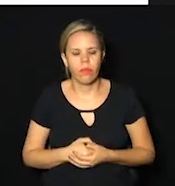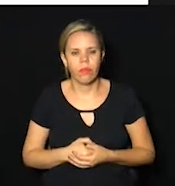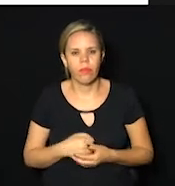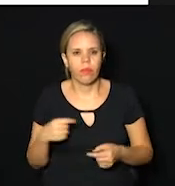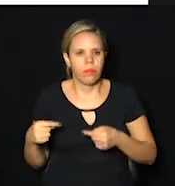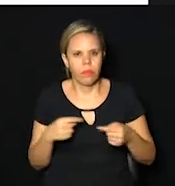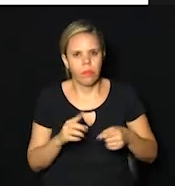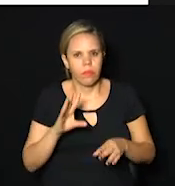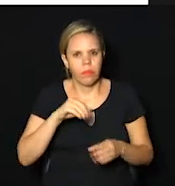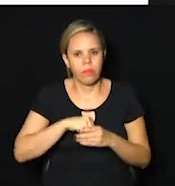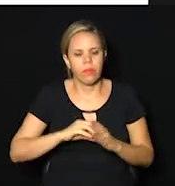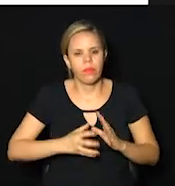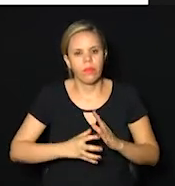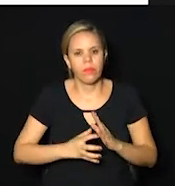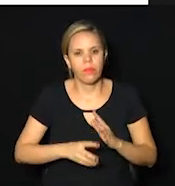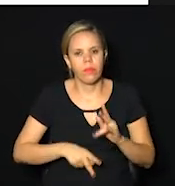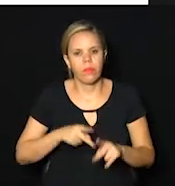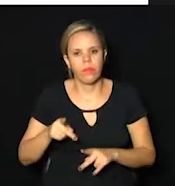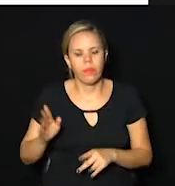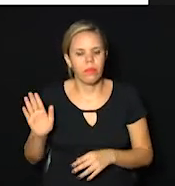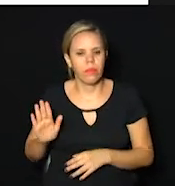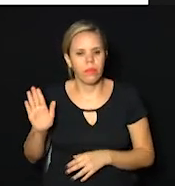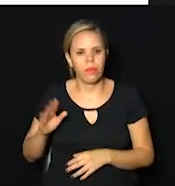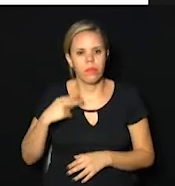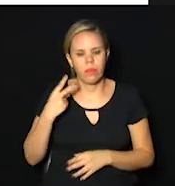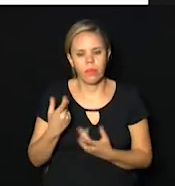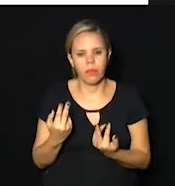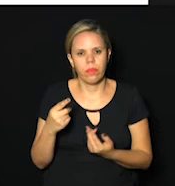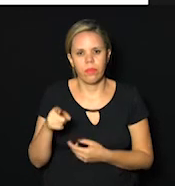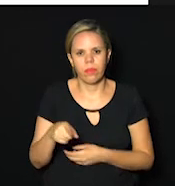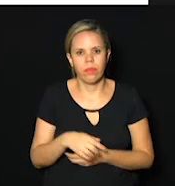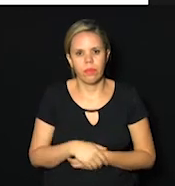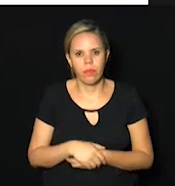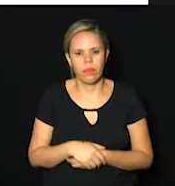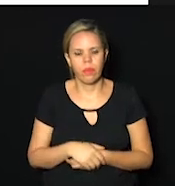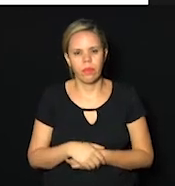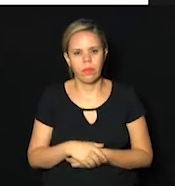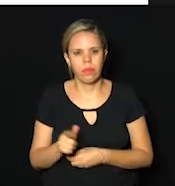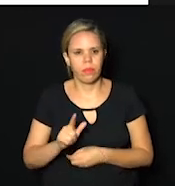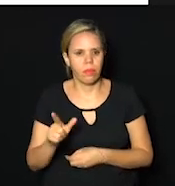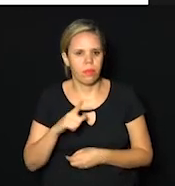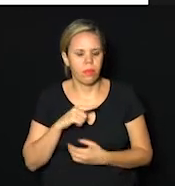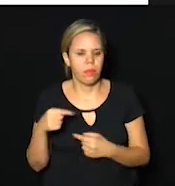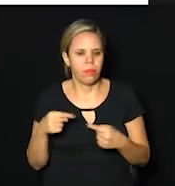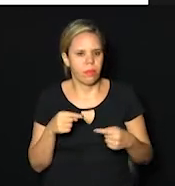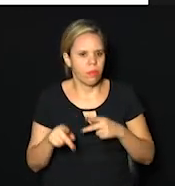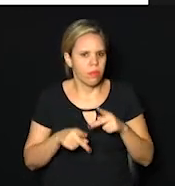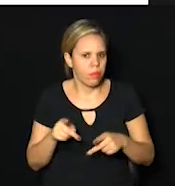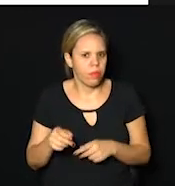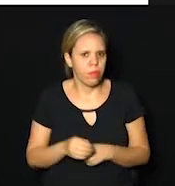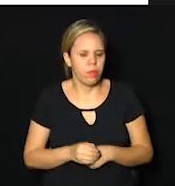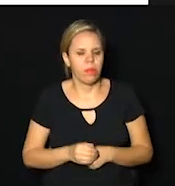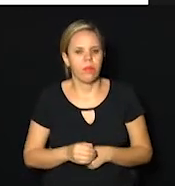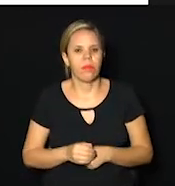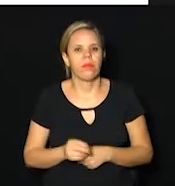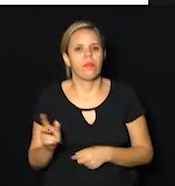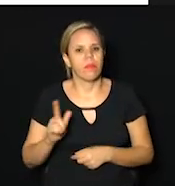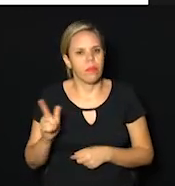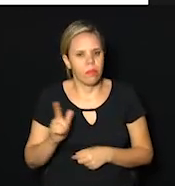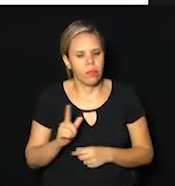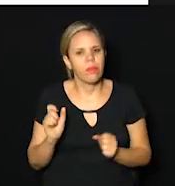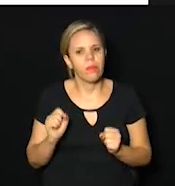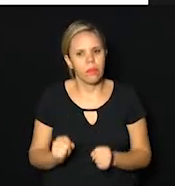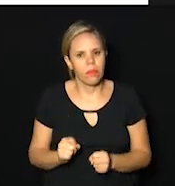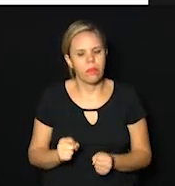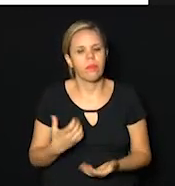dentro do partido, o cara que é candidato a vereador com você, é óbvio que ele é teu concorrente, é óbvio que ele pode pegar o